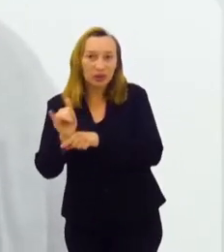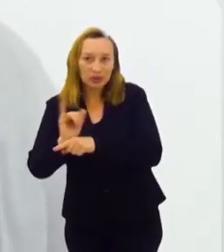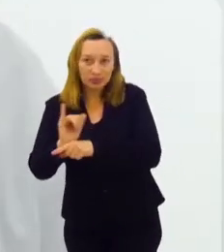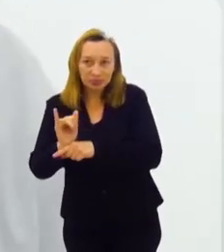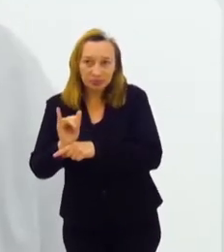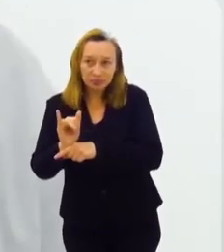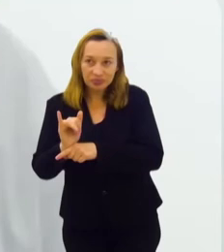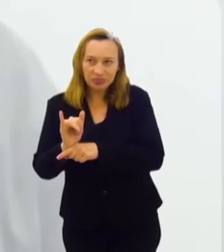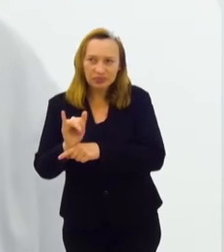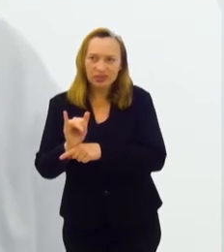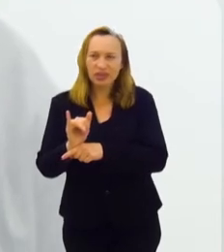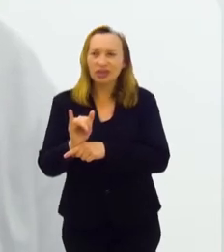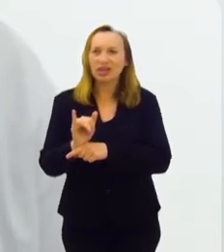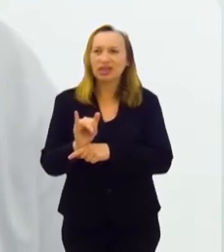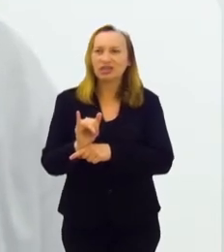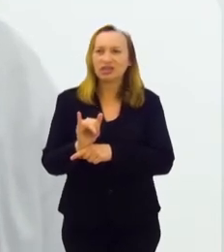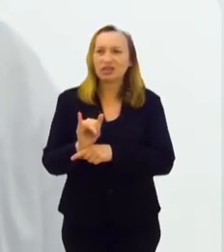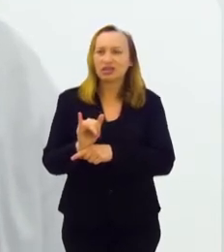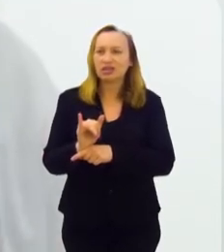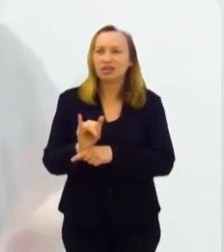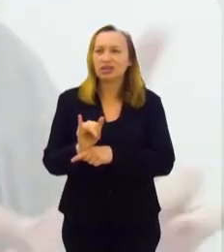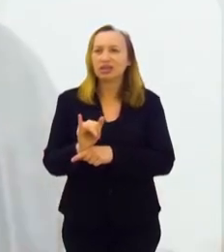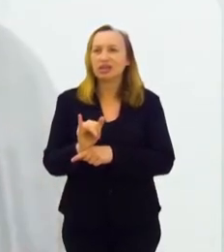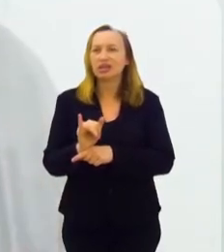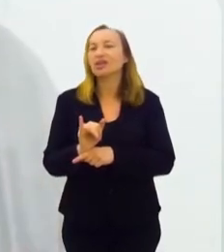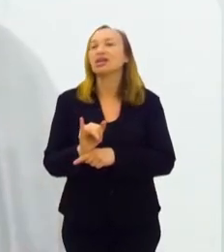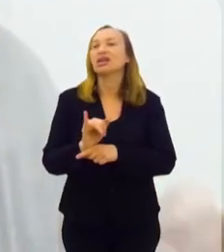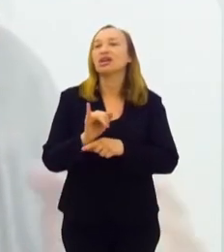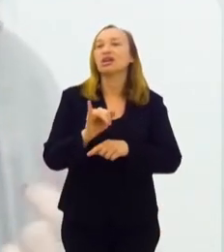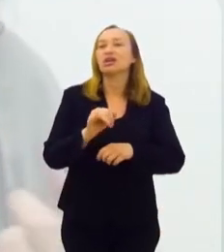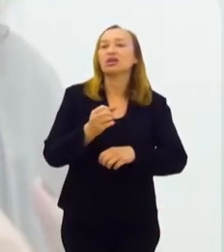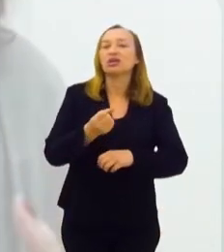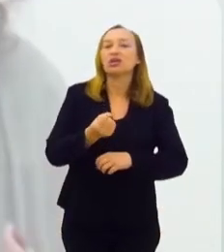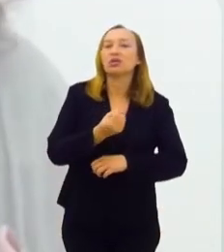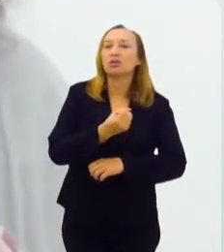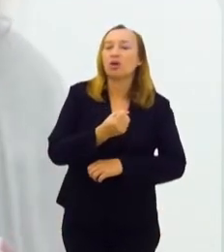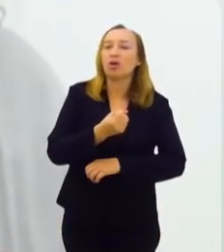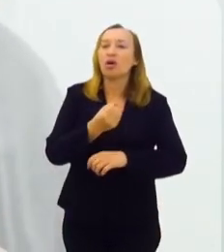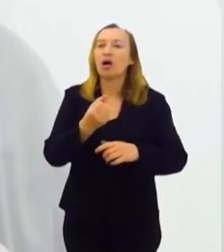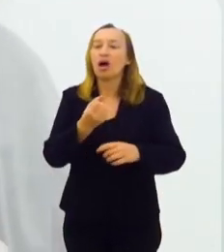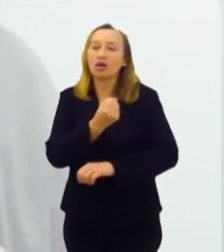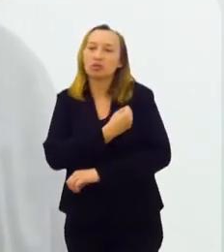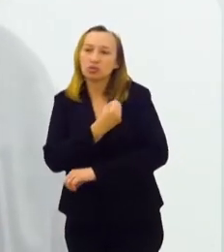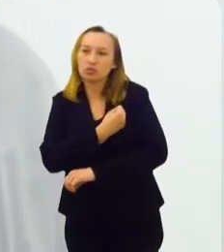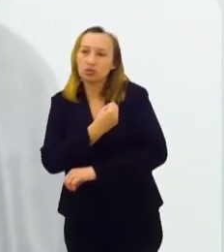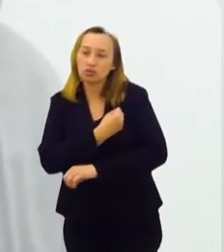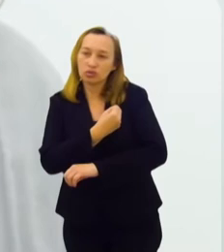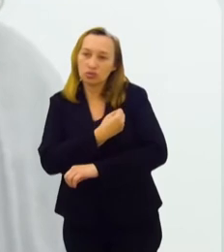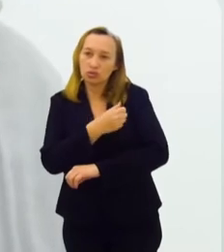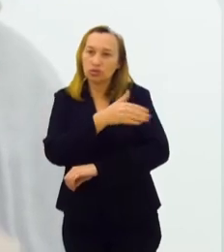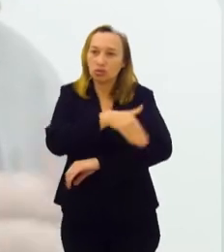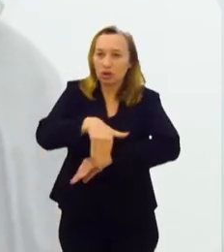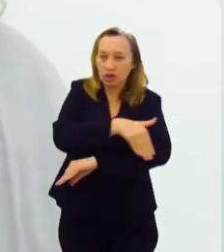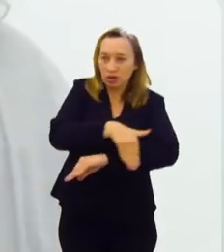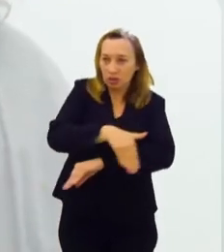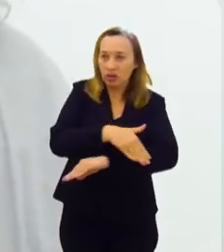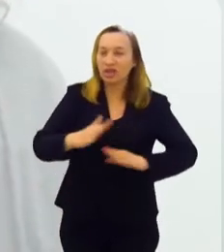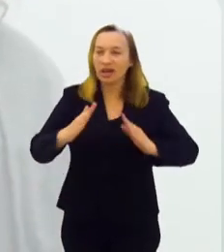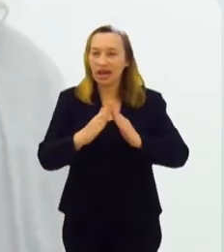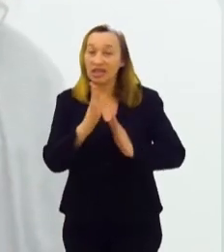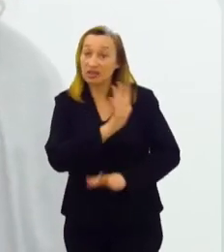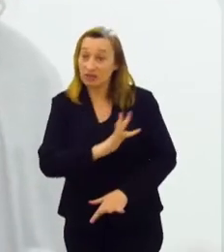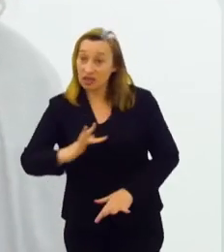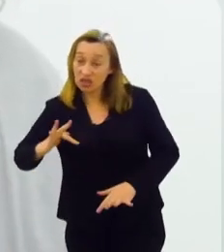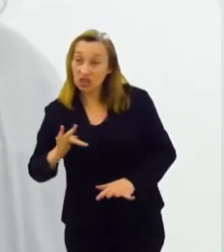esse programa pelo YouTube, a gente está colocando aí na descrição do vídeo tanto o endereço da Casa Firjan, quanto também